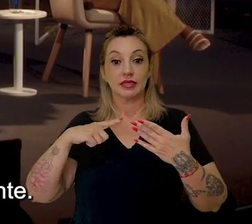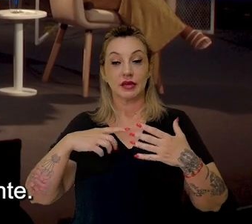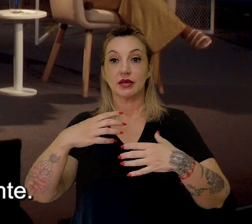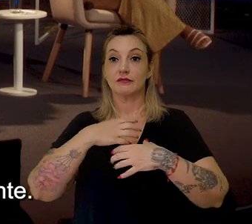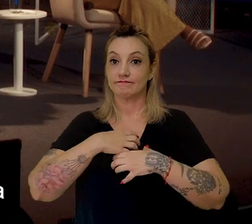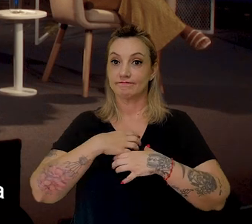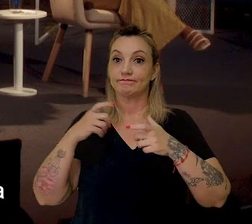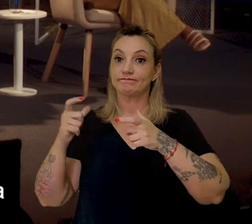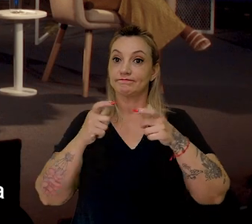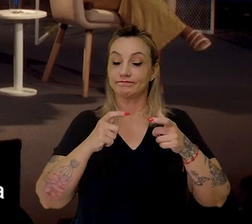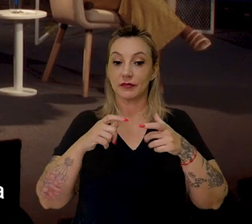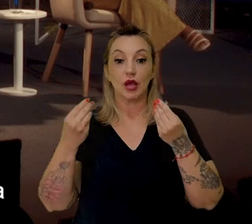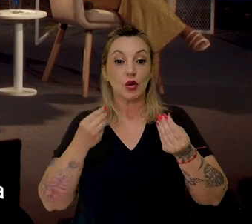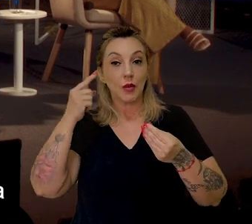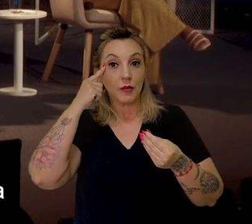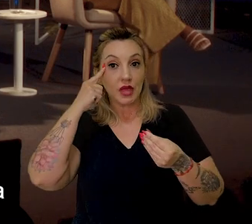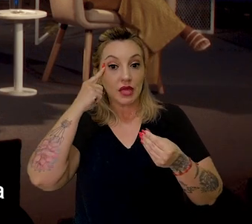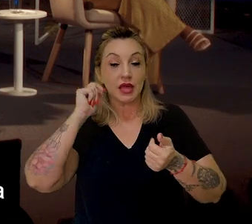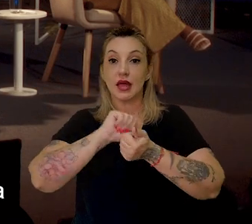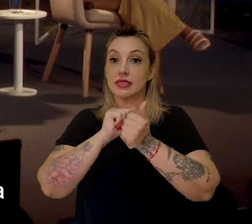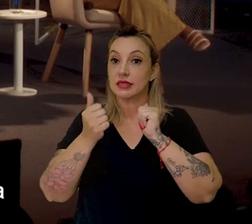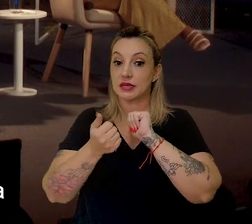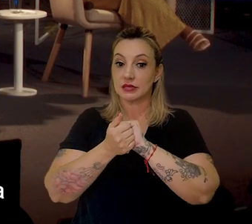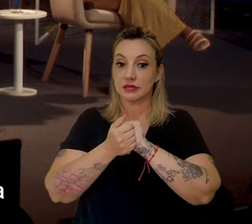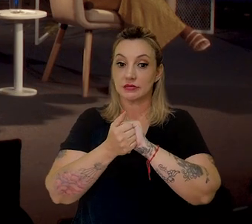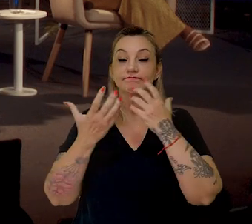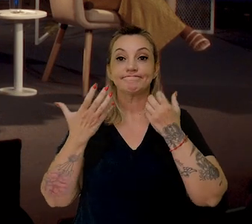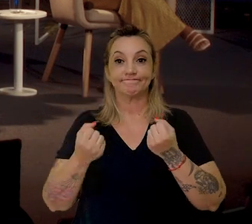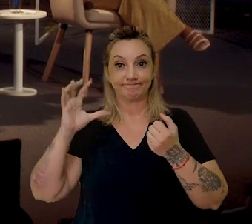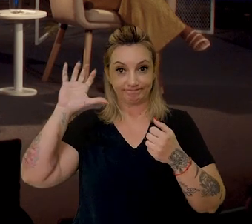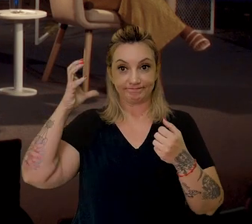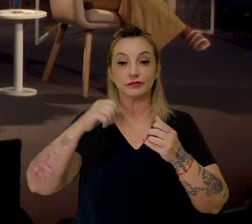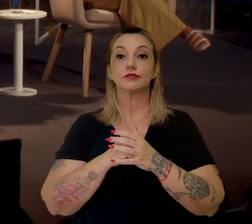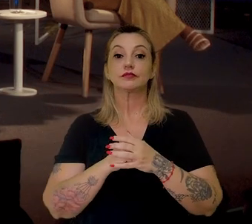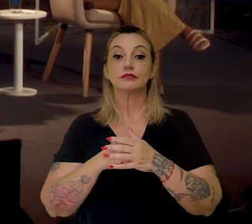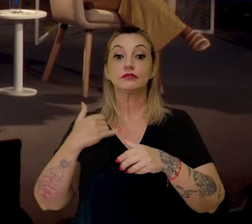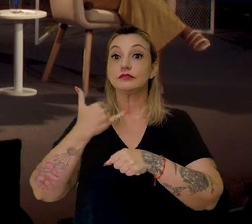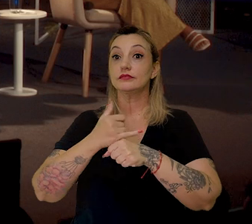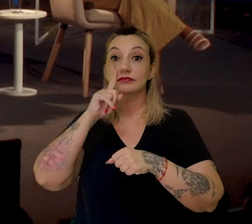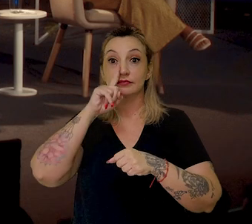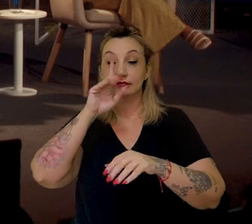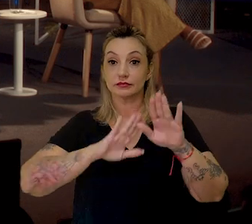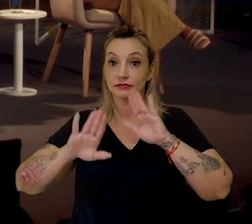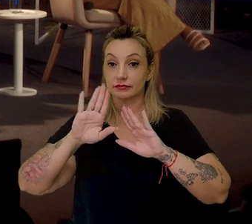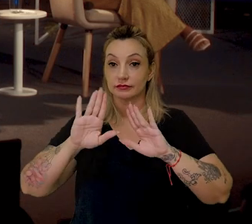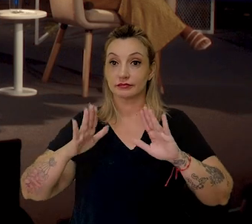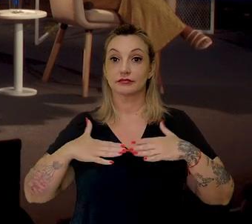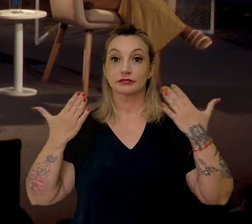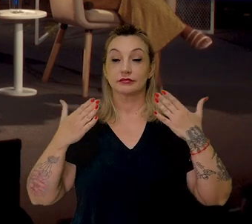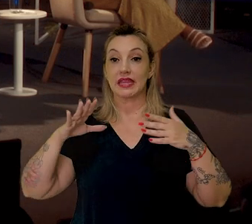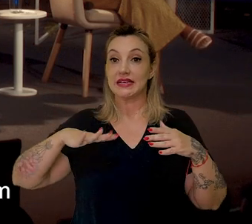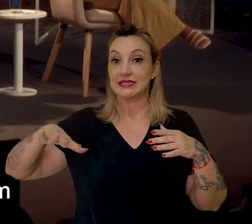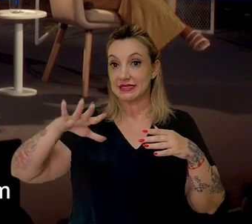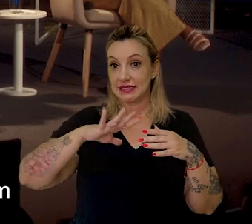impactos localmente Então como que a gente pensa as adaptações resiliência climática e a gestão de risco de desastres também na